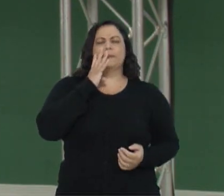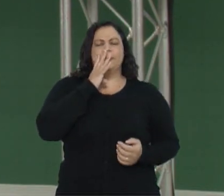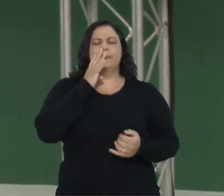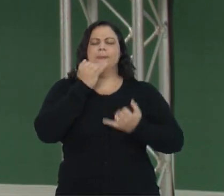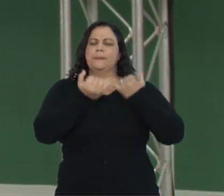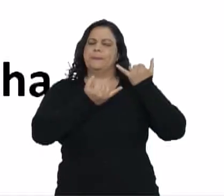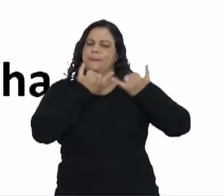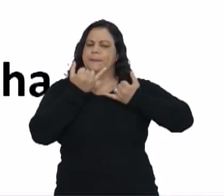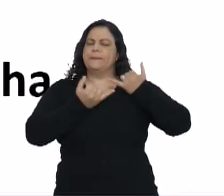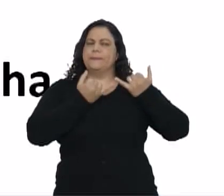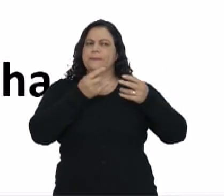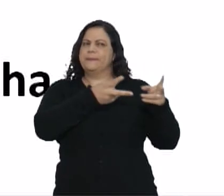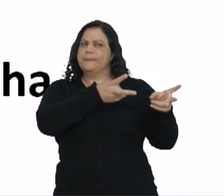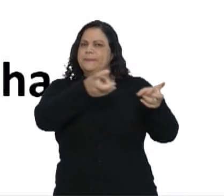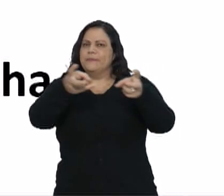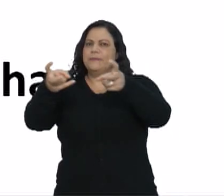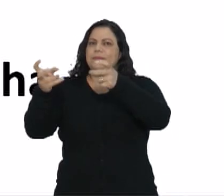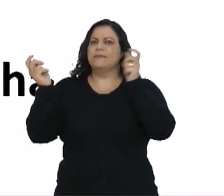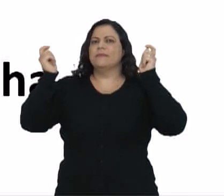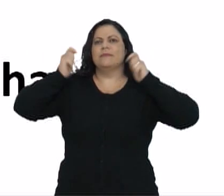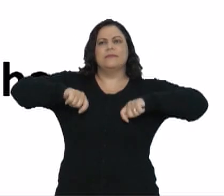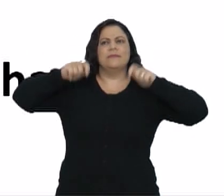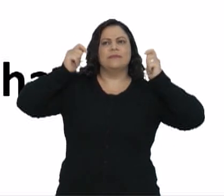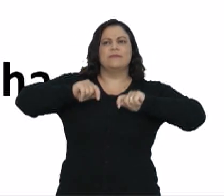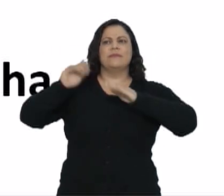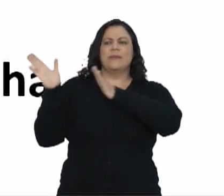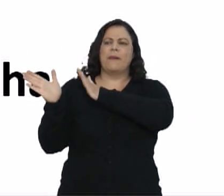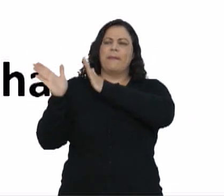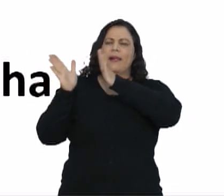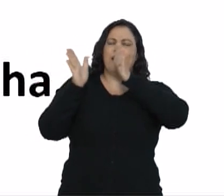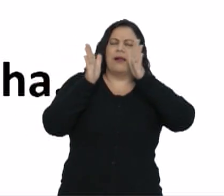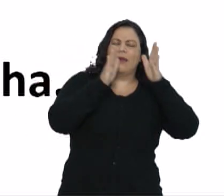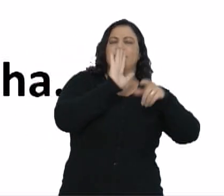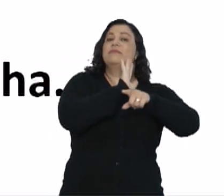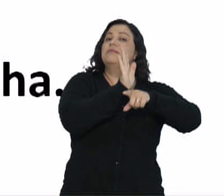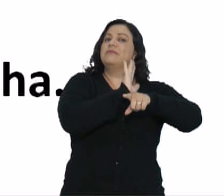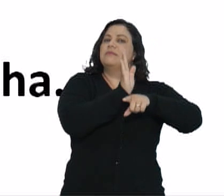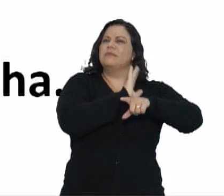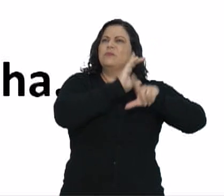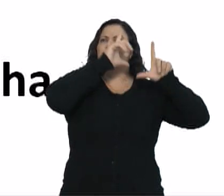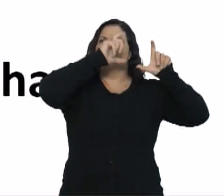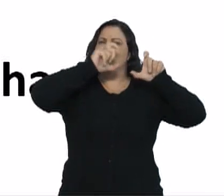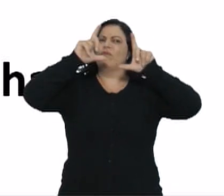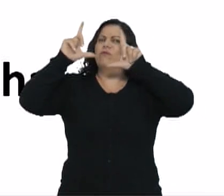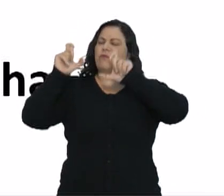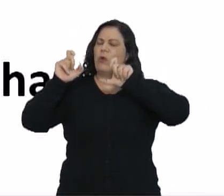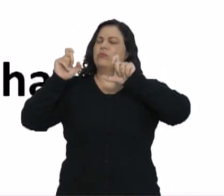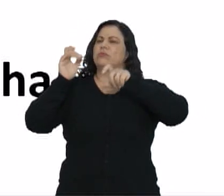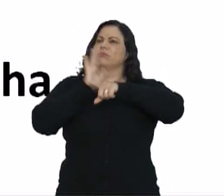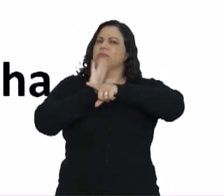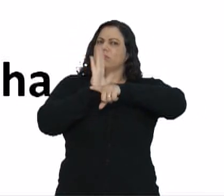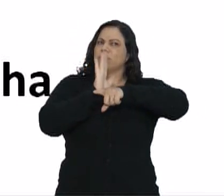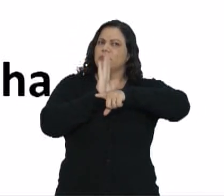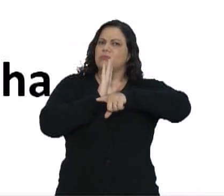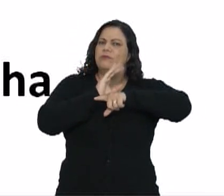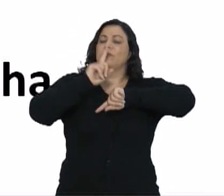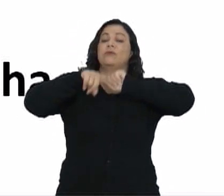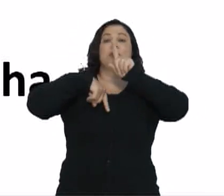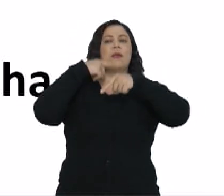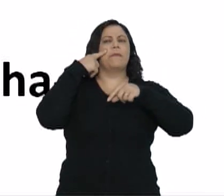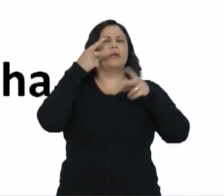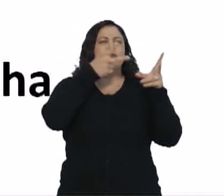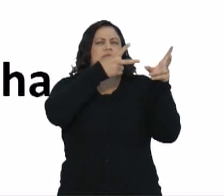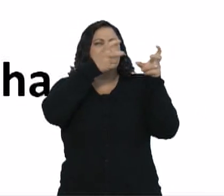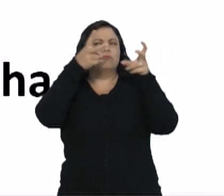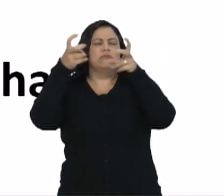bem bacana. Observe as possíveis cenas de filmes abaixo. Eu vou colocar fotos de filme para vocês. Em seguida, analise